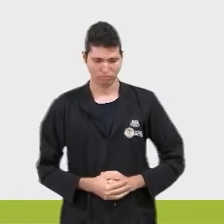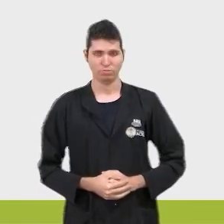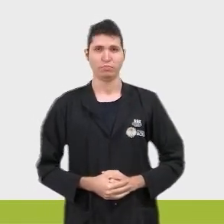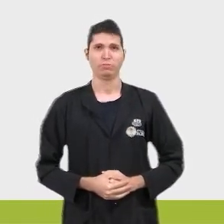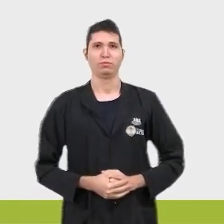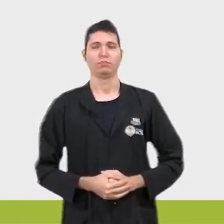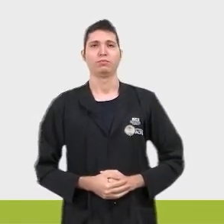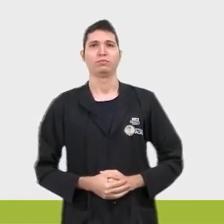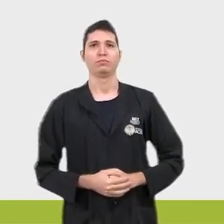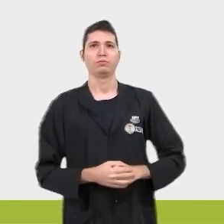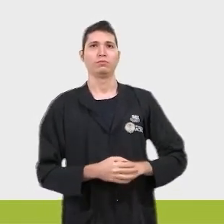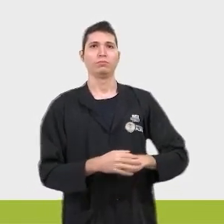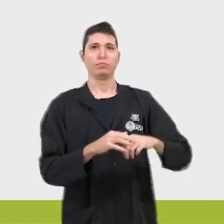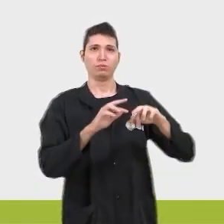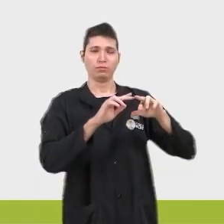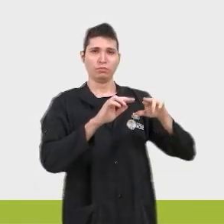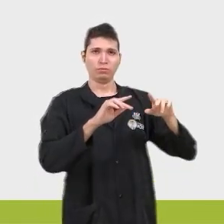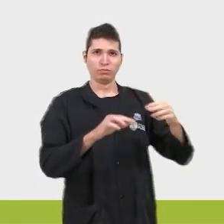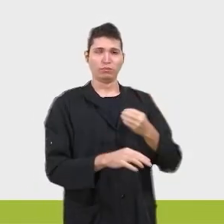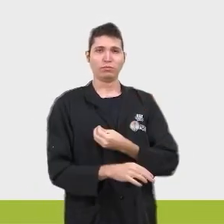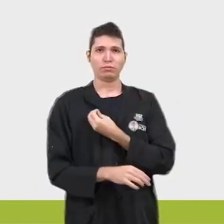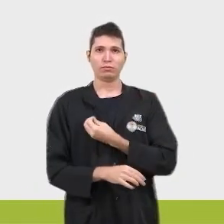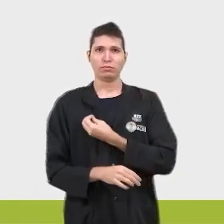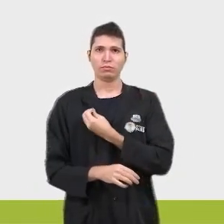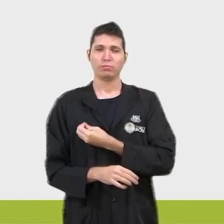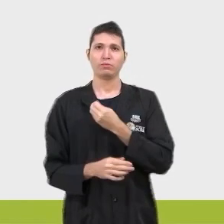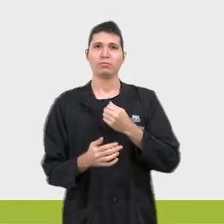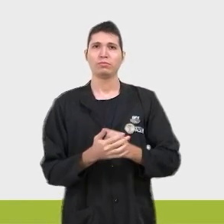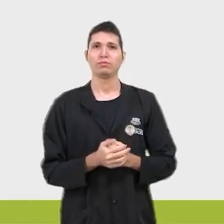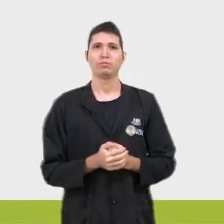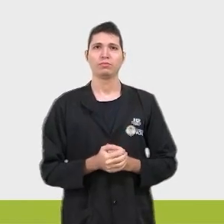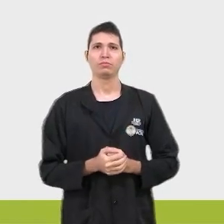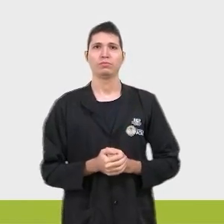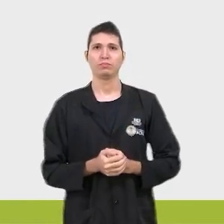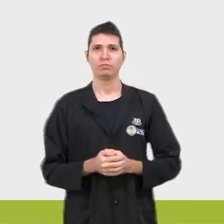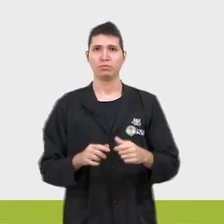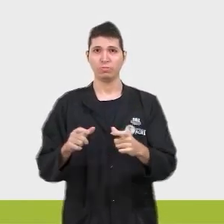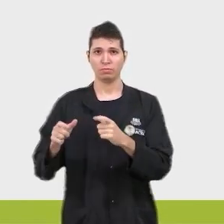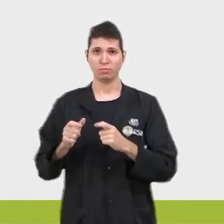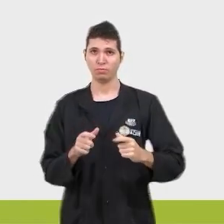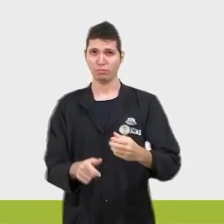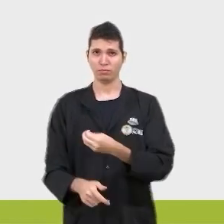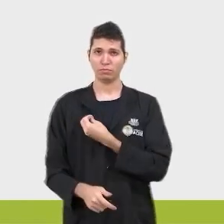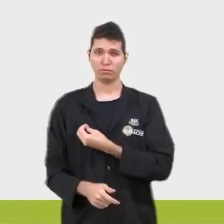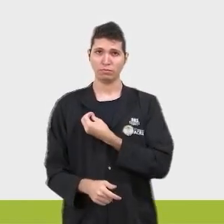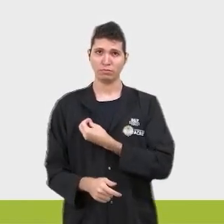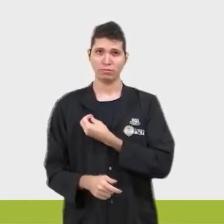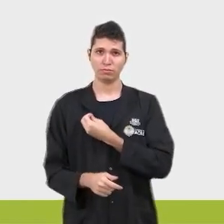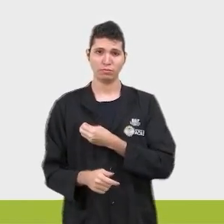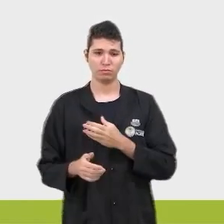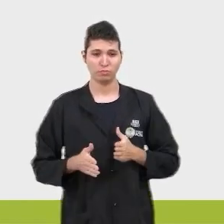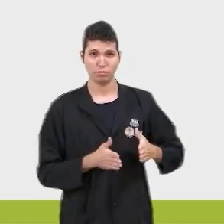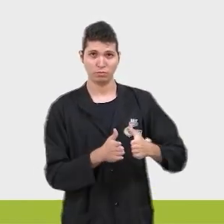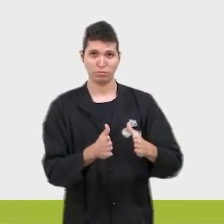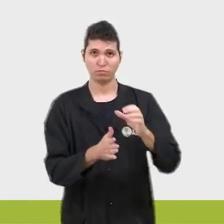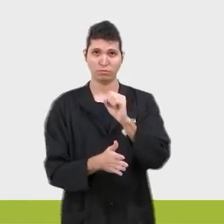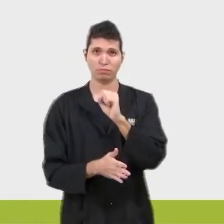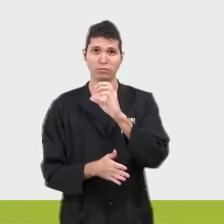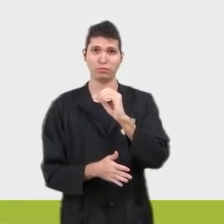Atalhos da biodiversidade reduzem impactos ambientais causados pela fragmentação de habitat. Corredor ecológico de 800